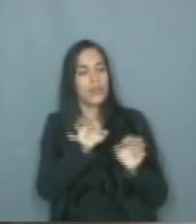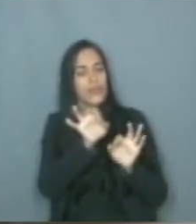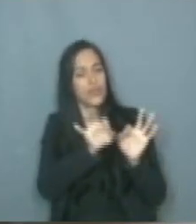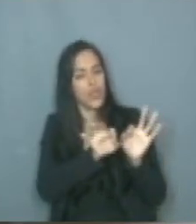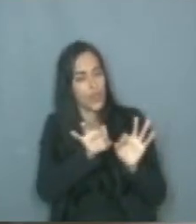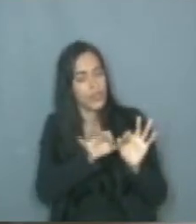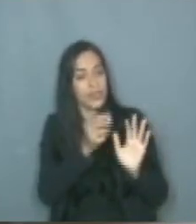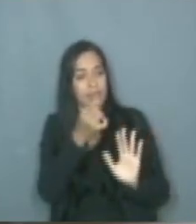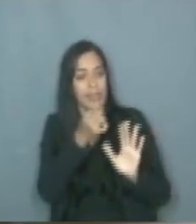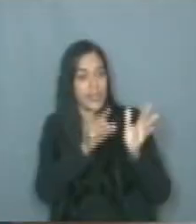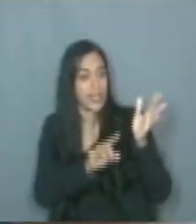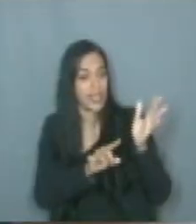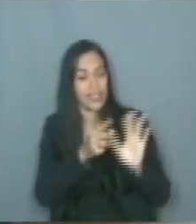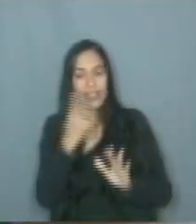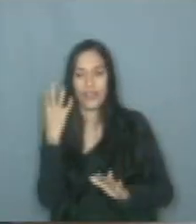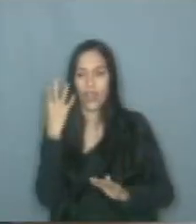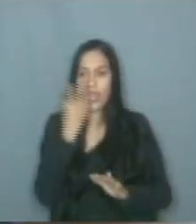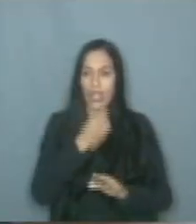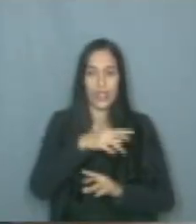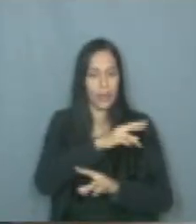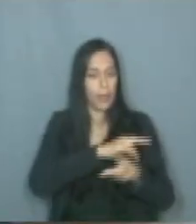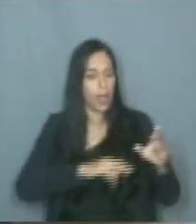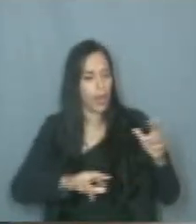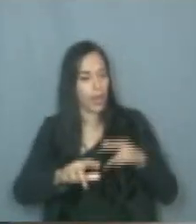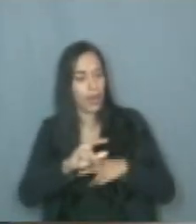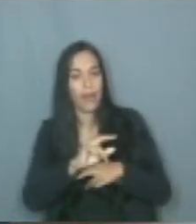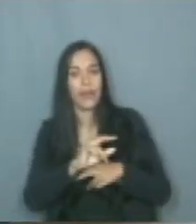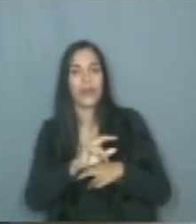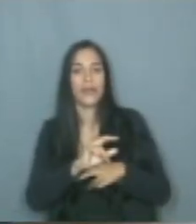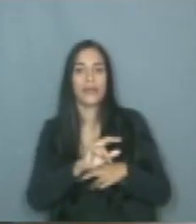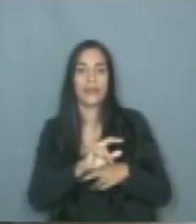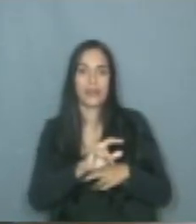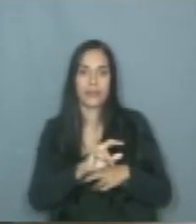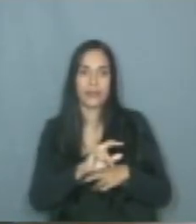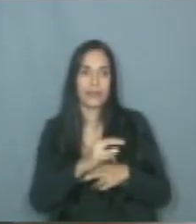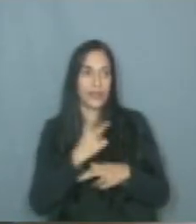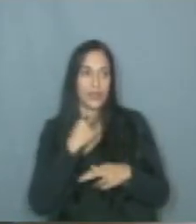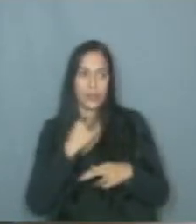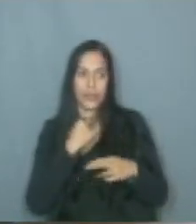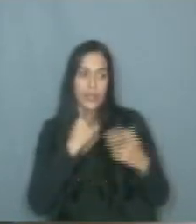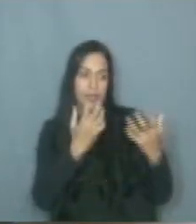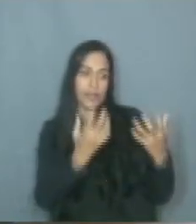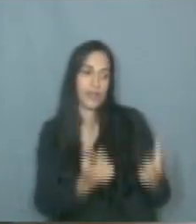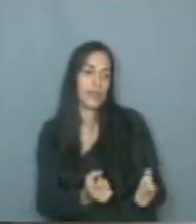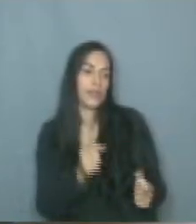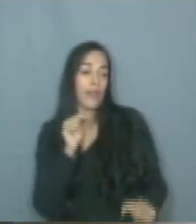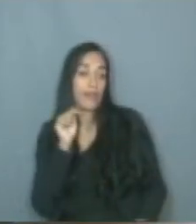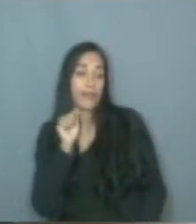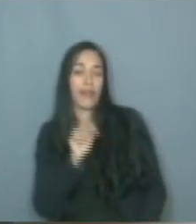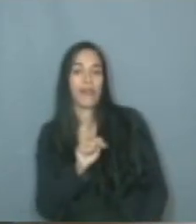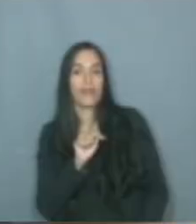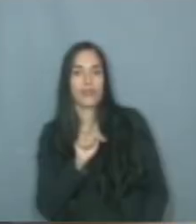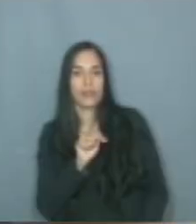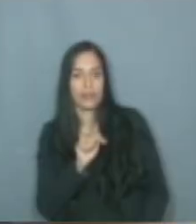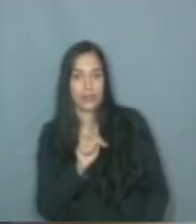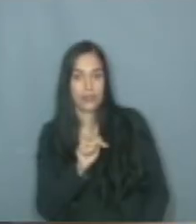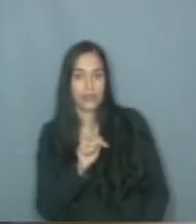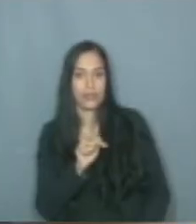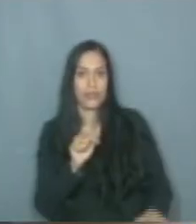constituímos esse carnaval tão lindo, tão plural, tão diverso. E a gente não pode permitir que justamente